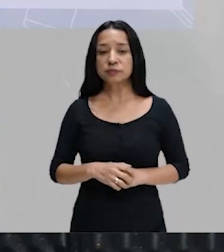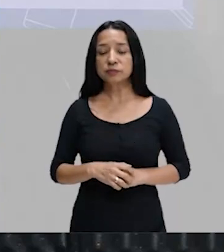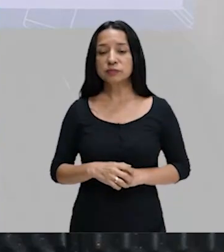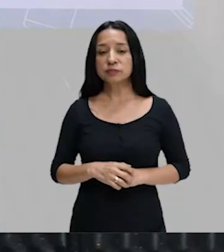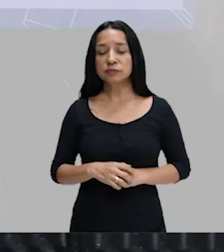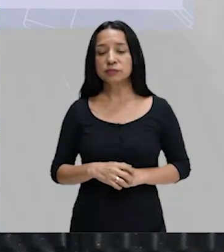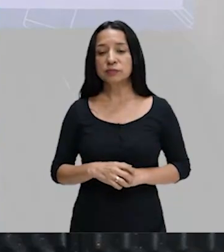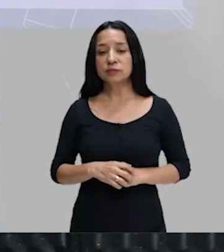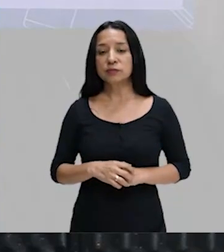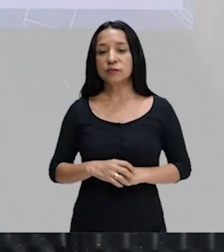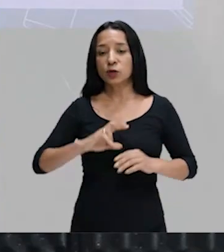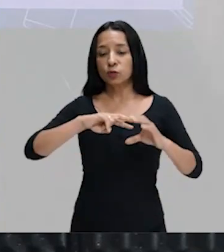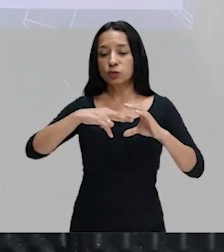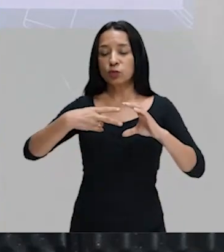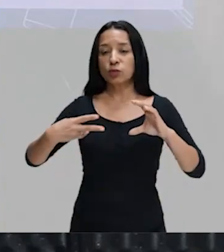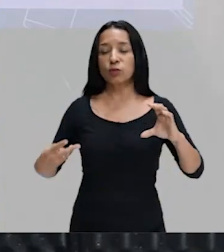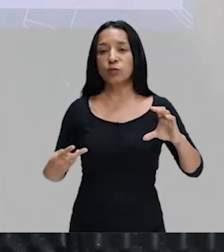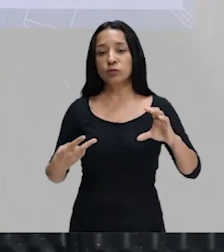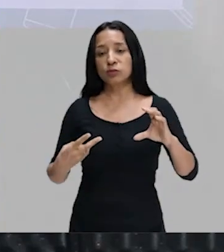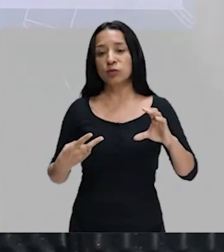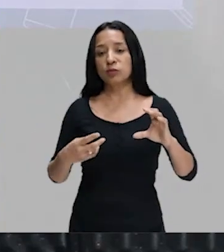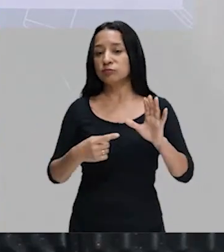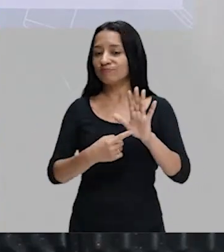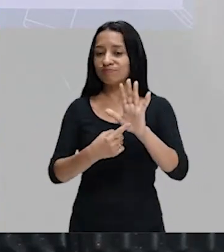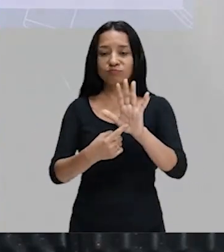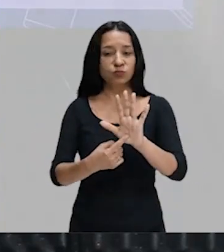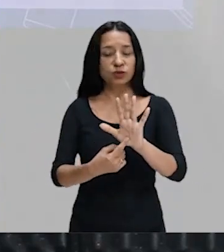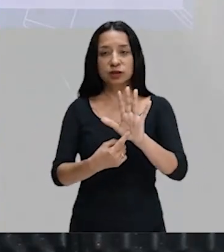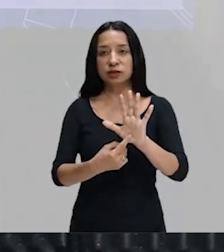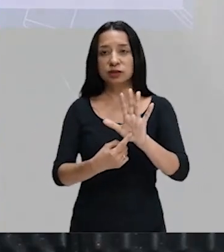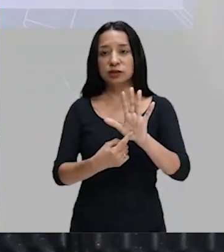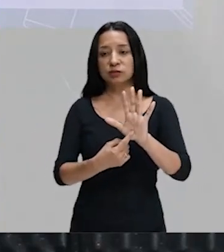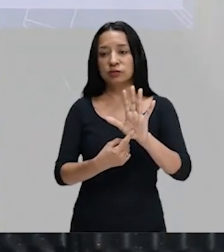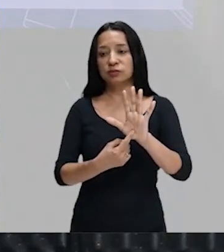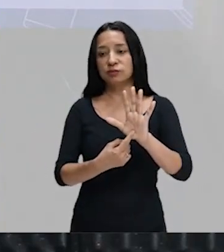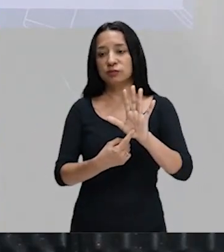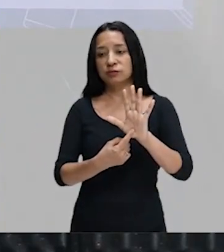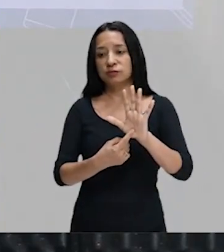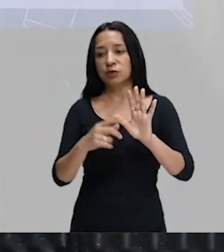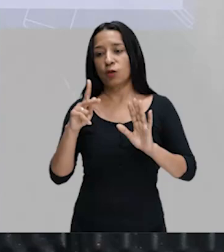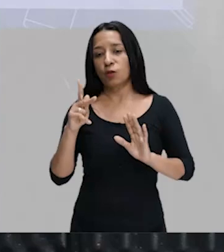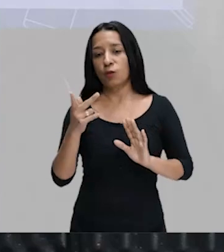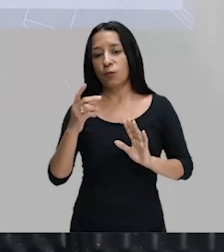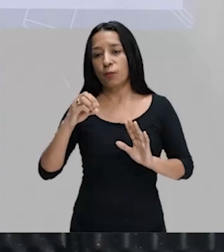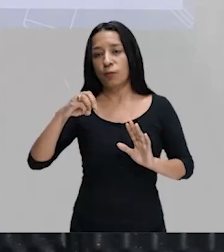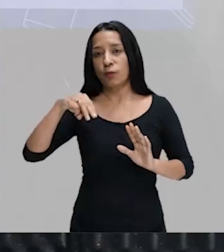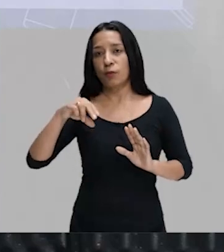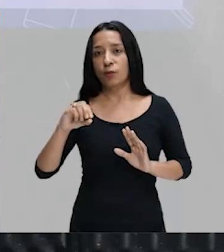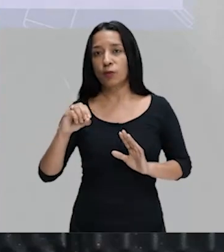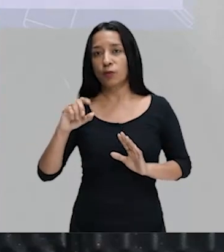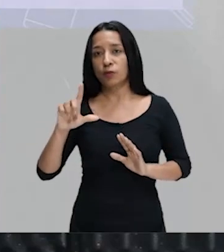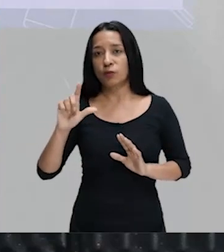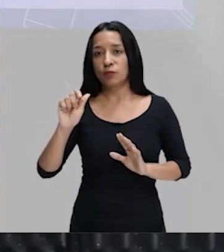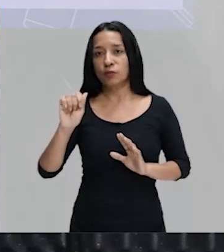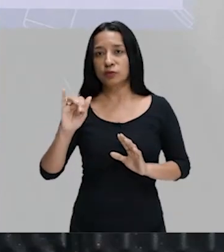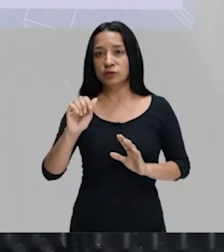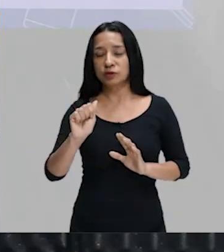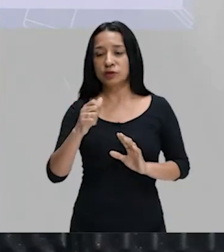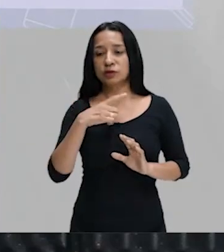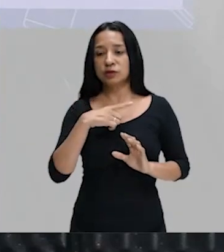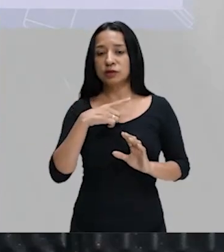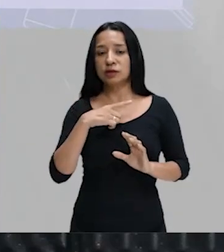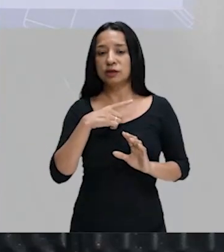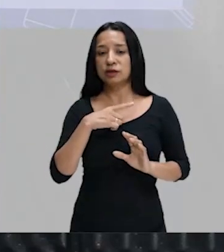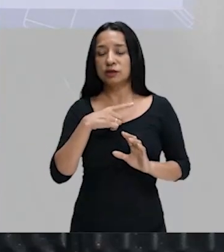fato de os cromossomos sexuais não apresentarem homologia em algumas regiões, elas têm implicações sobre